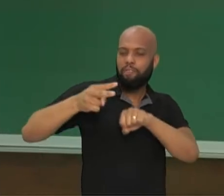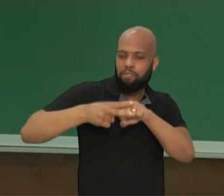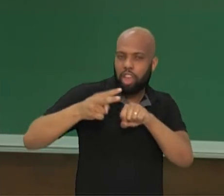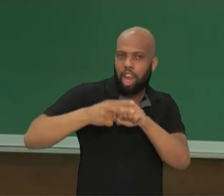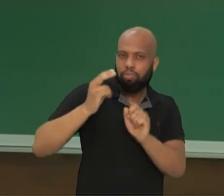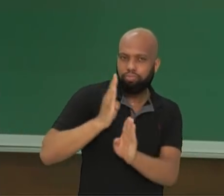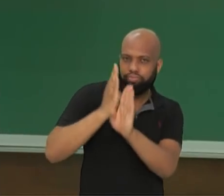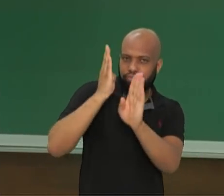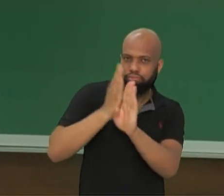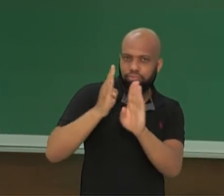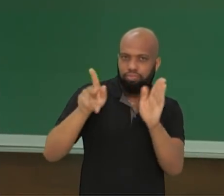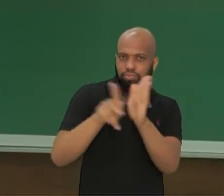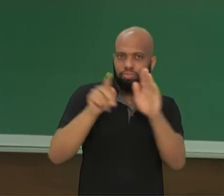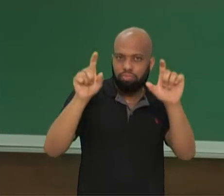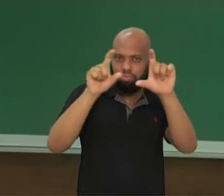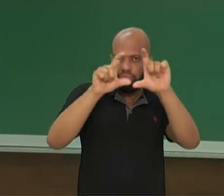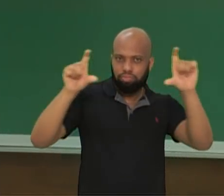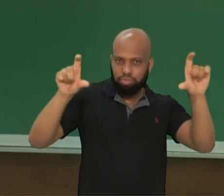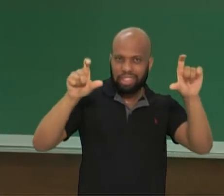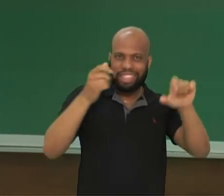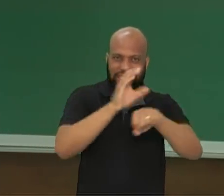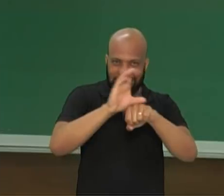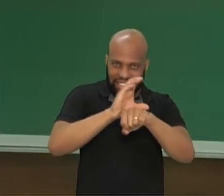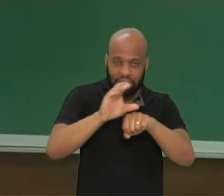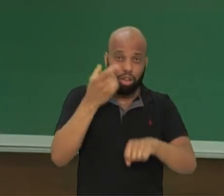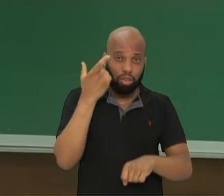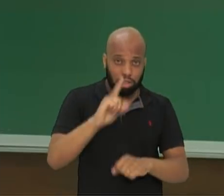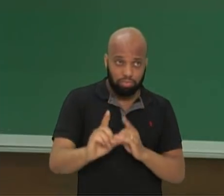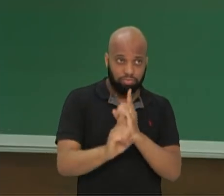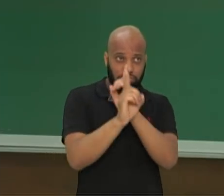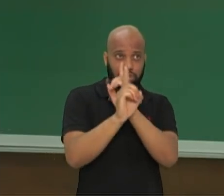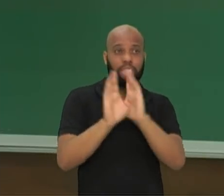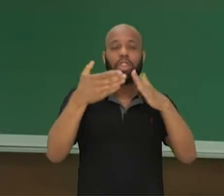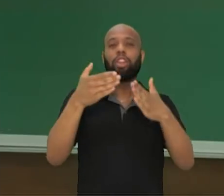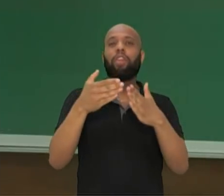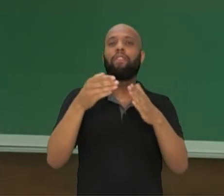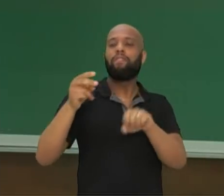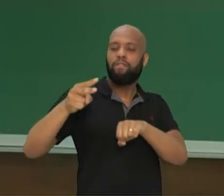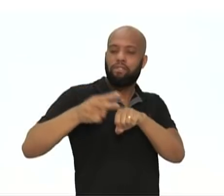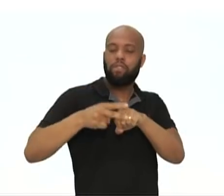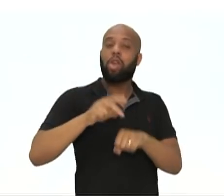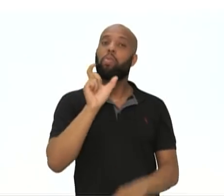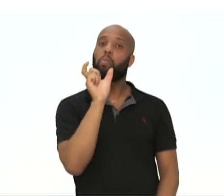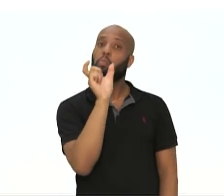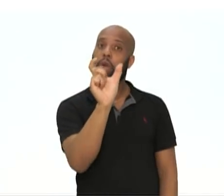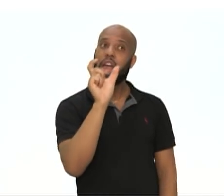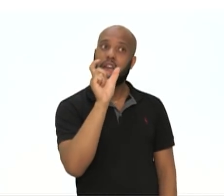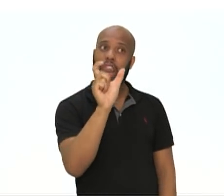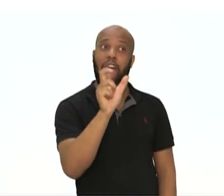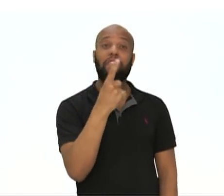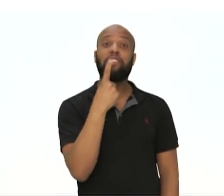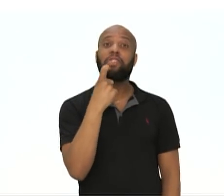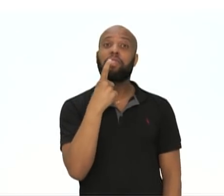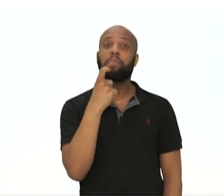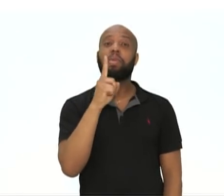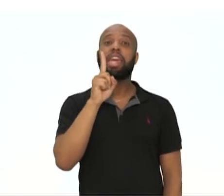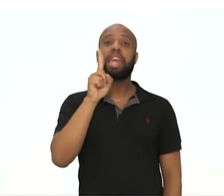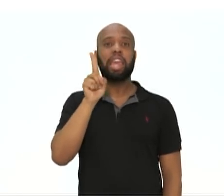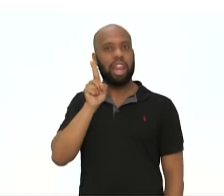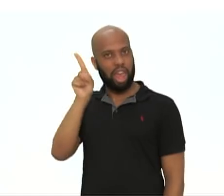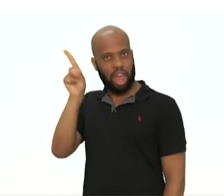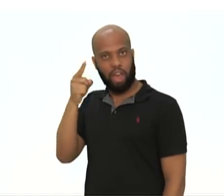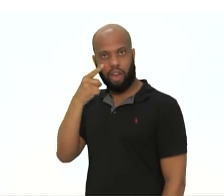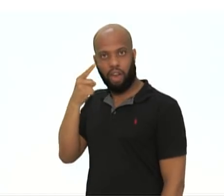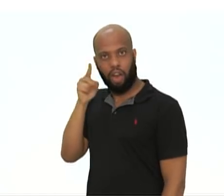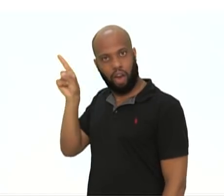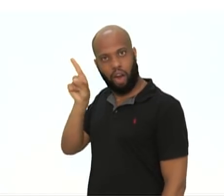nesse trecho? Muito fácil, né? O verbo seria o quê? Não seria, é, né, pessoal?